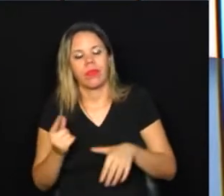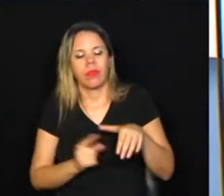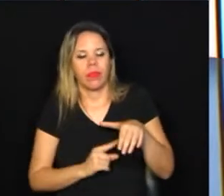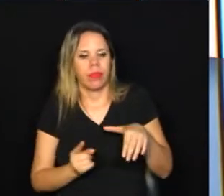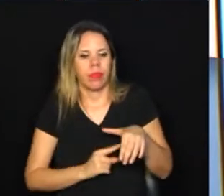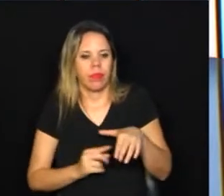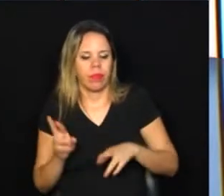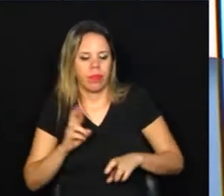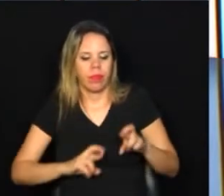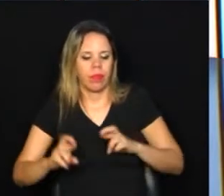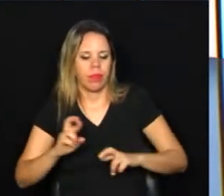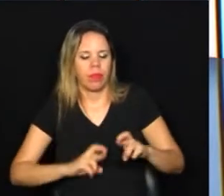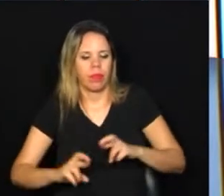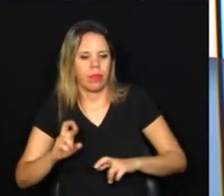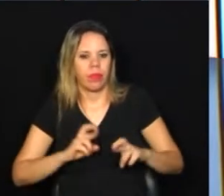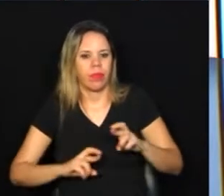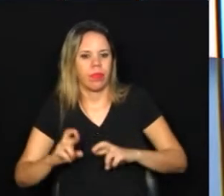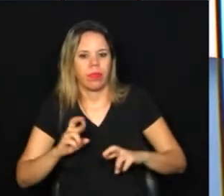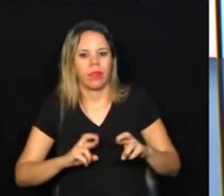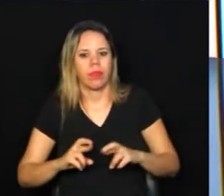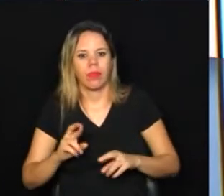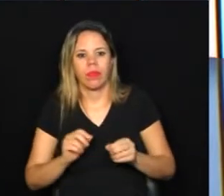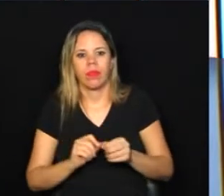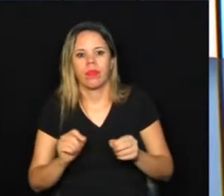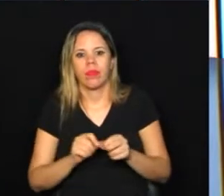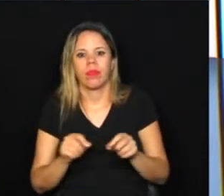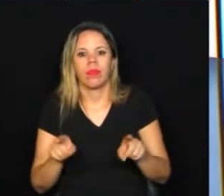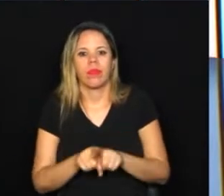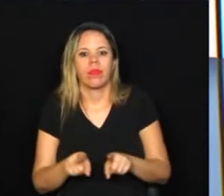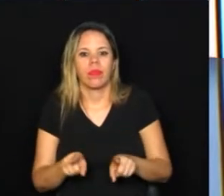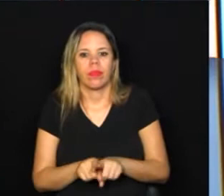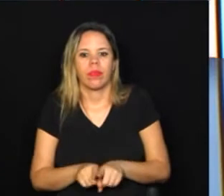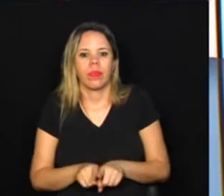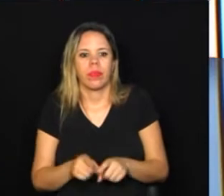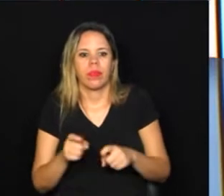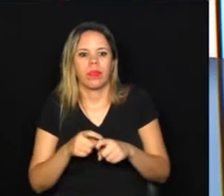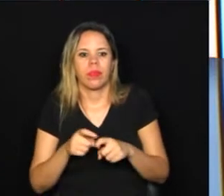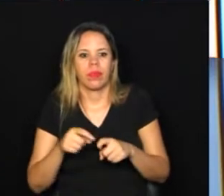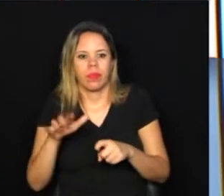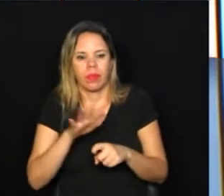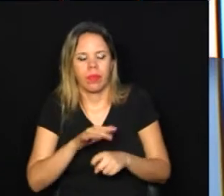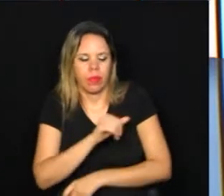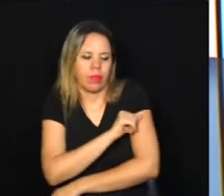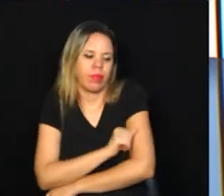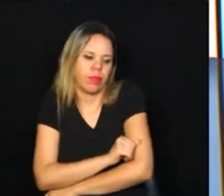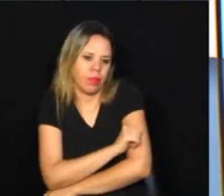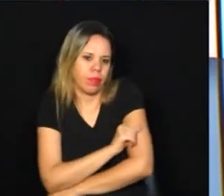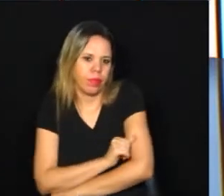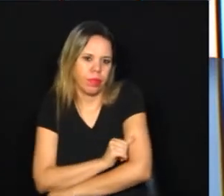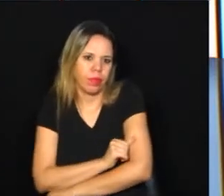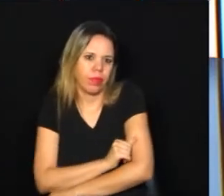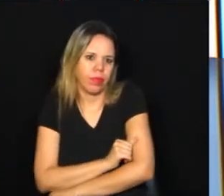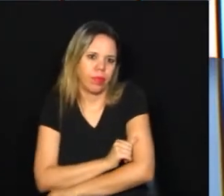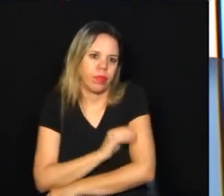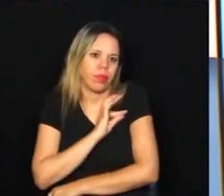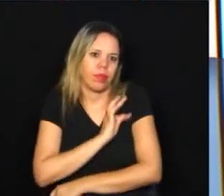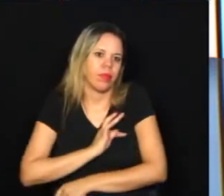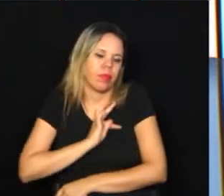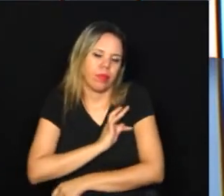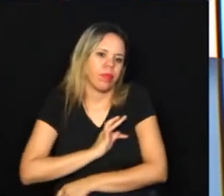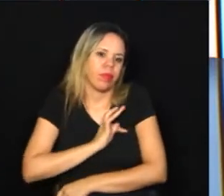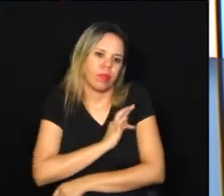clínicas, laboratórios e consultórios também. Olha, então são médicos, enfermeiros, técnicos